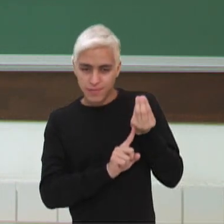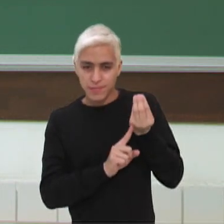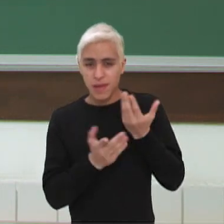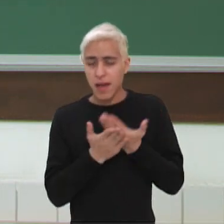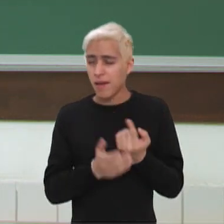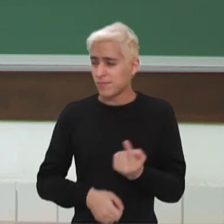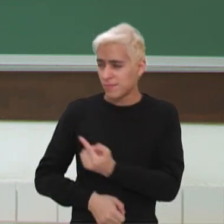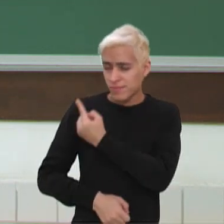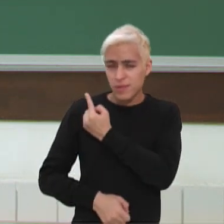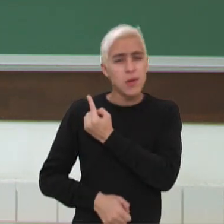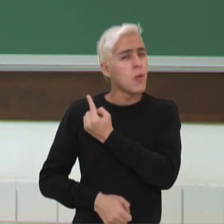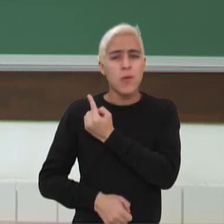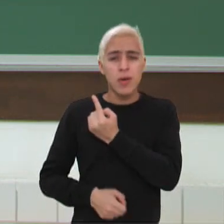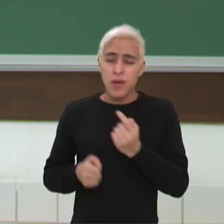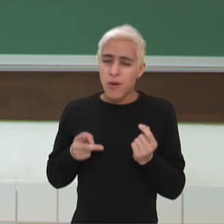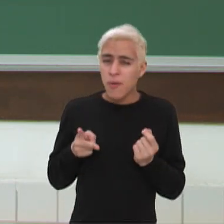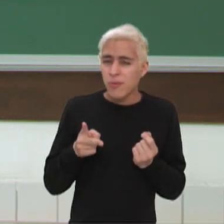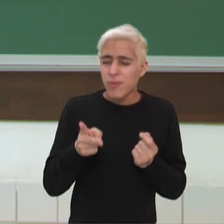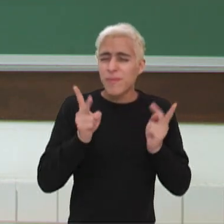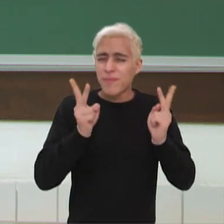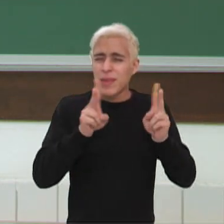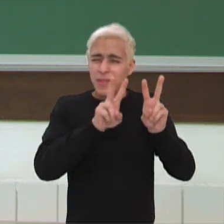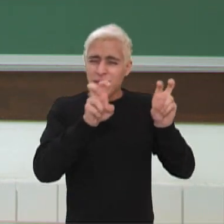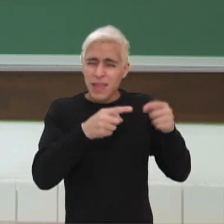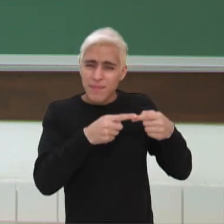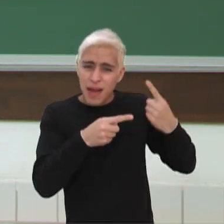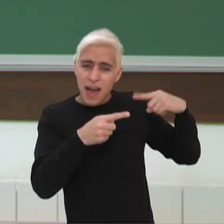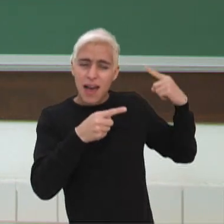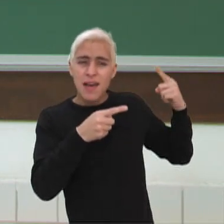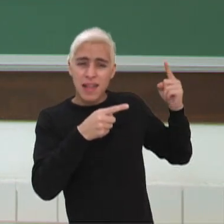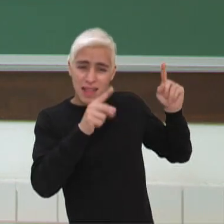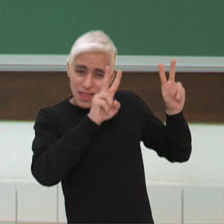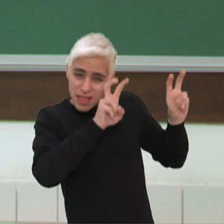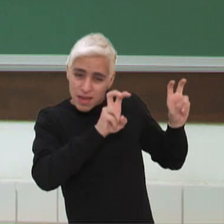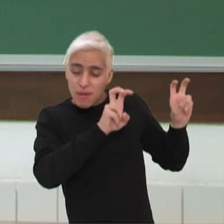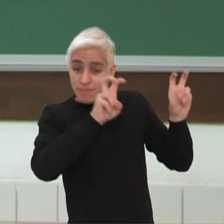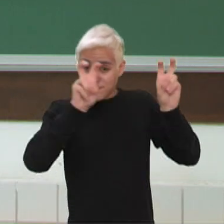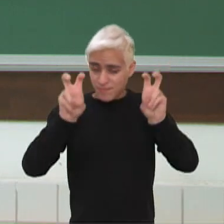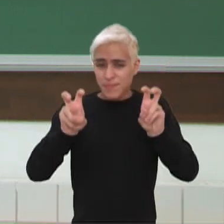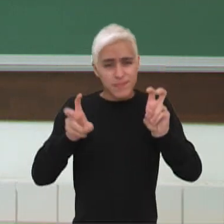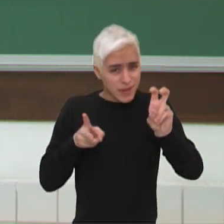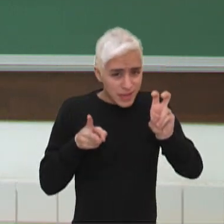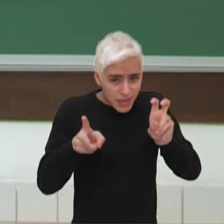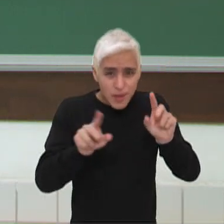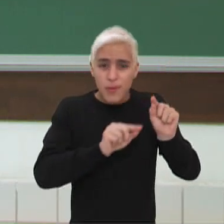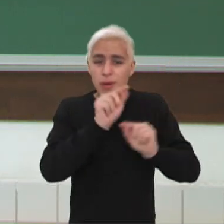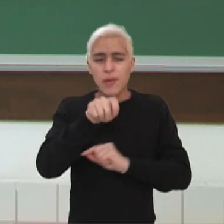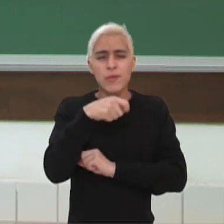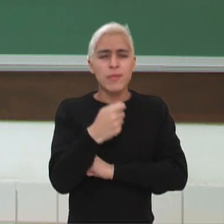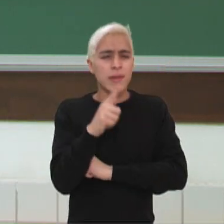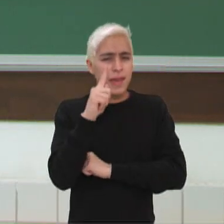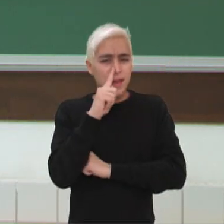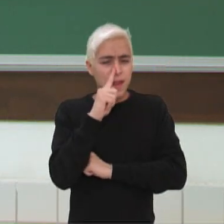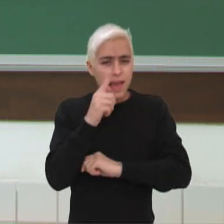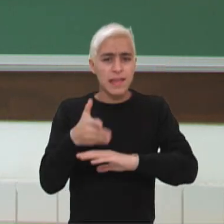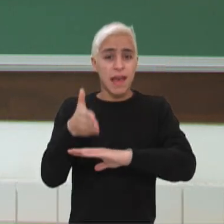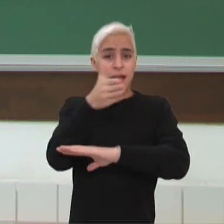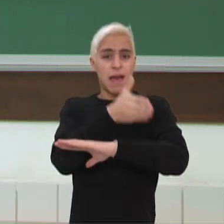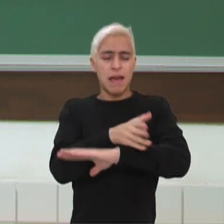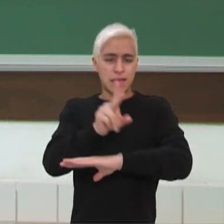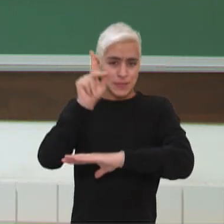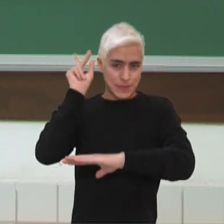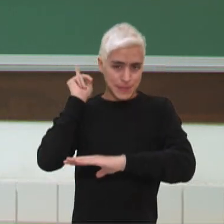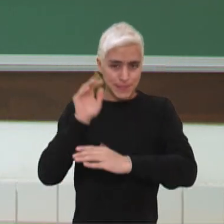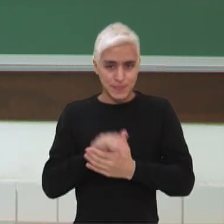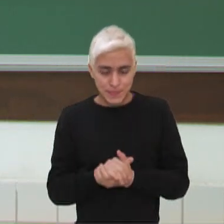hoje, vamos continuar o que a gente estava debatendo na aula passada, na nossa aula anterior, que é sobre a Grécia Antiga. Na nossa aula anterior,